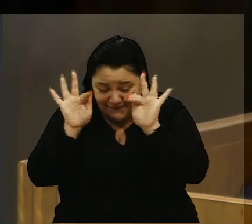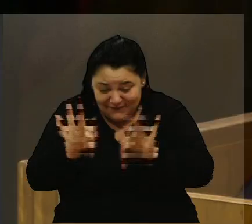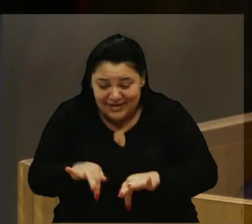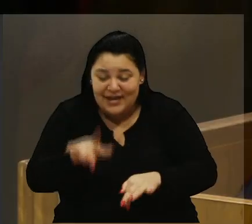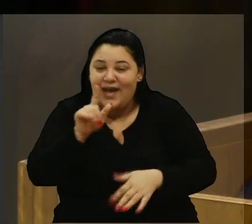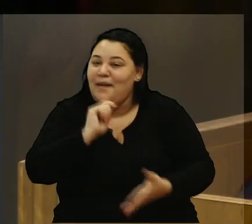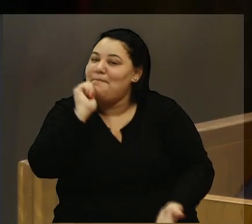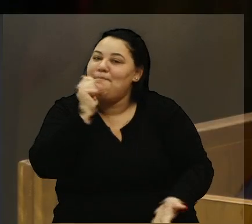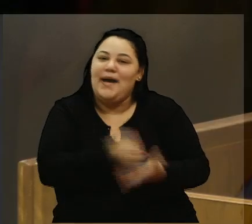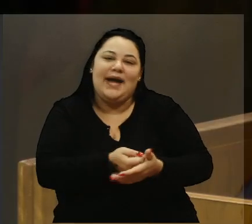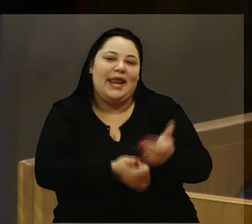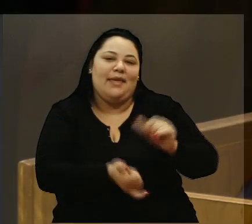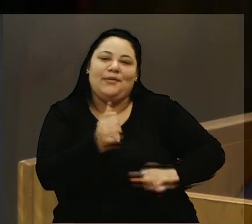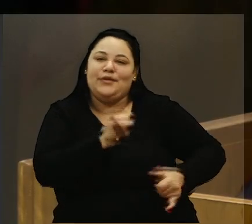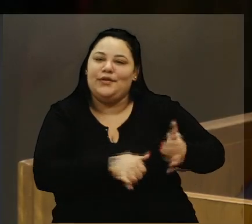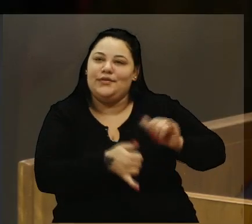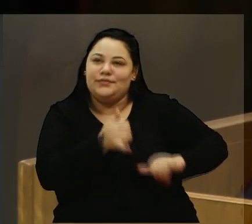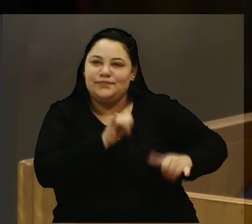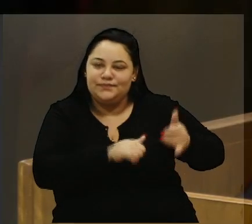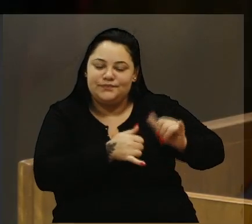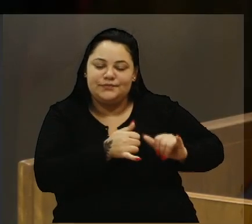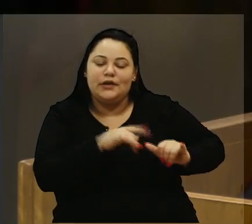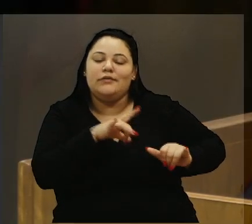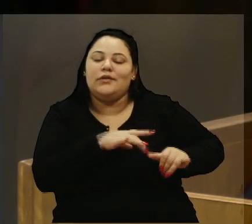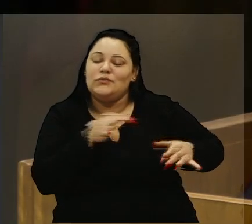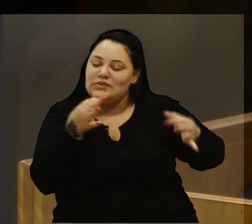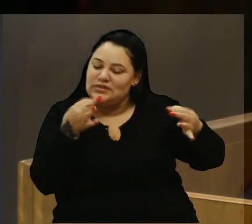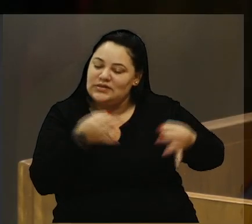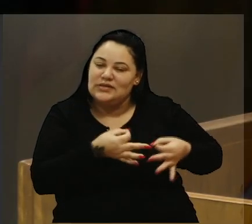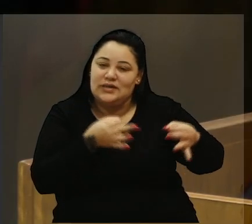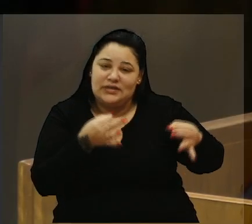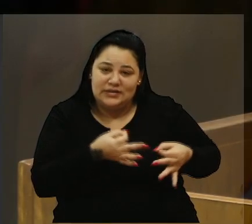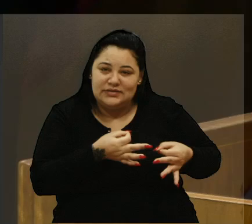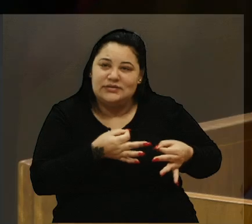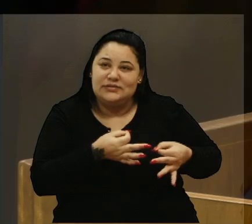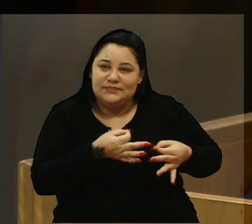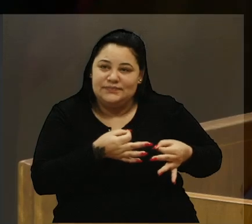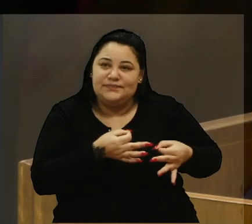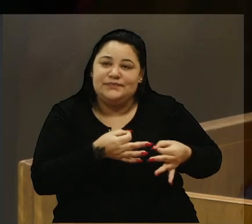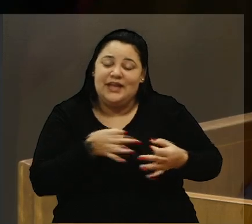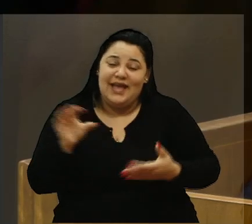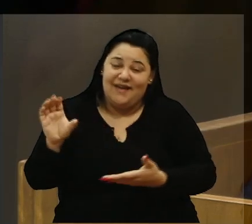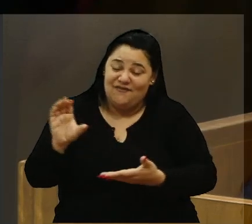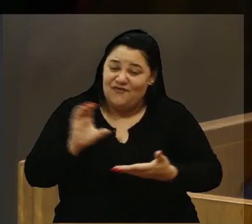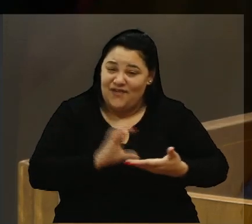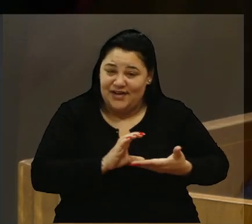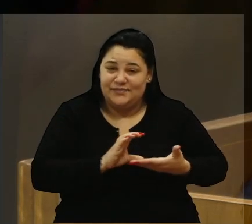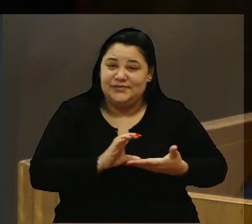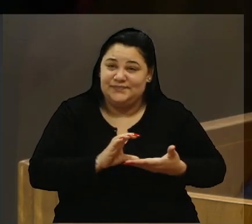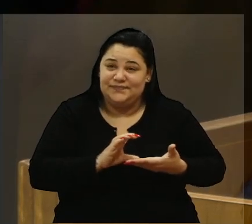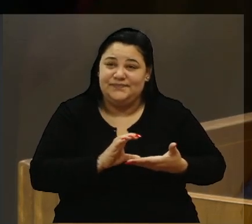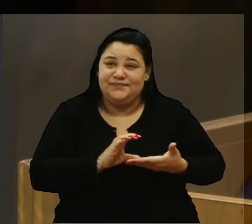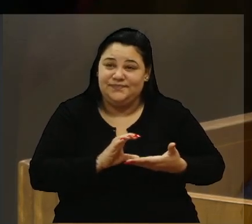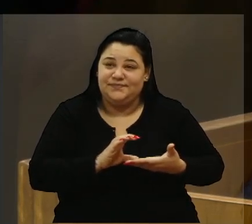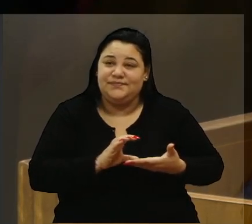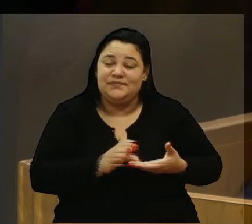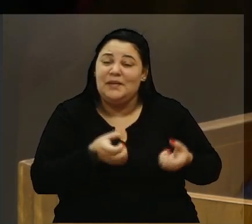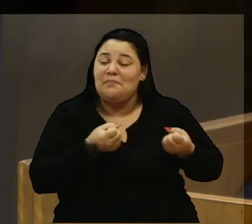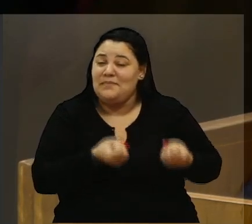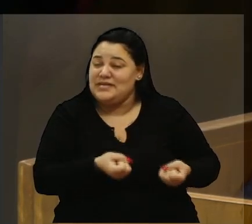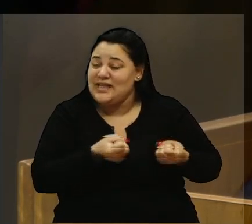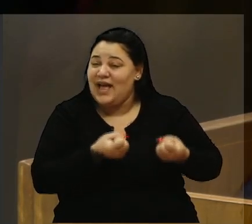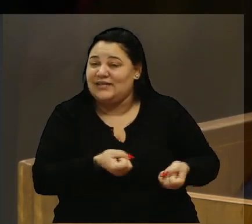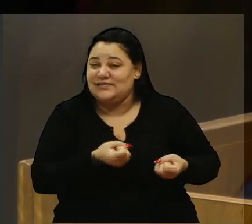laboratórios, né? Esse, sem dúvida nenhuma, é o recurso mais crucial do ponto de